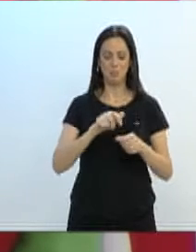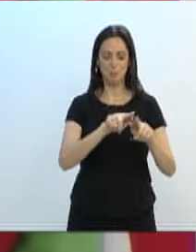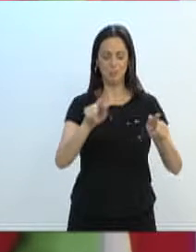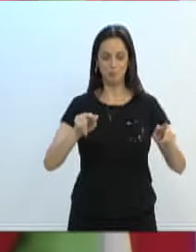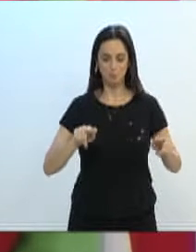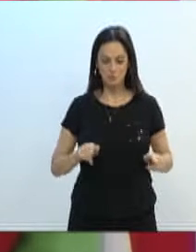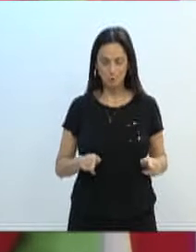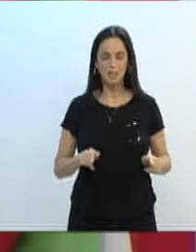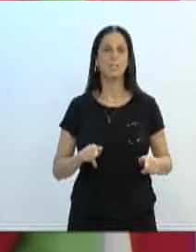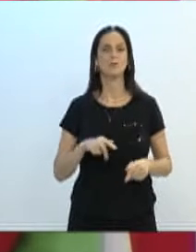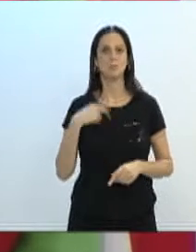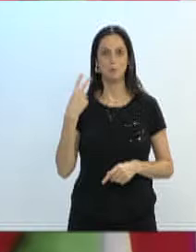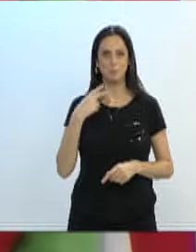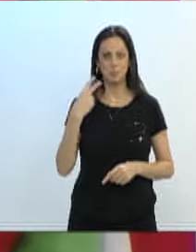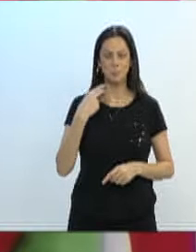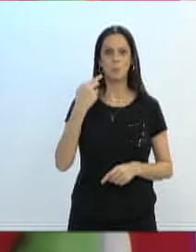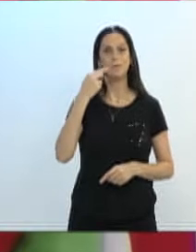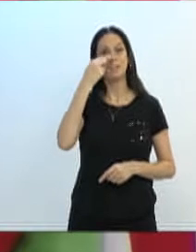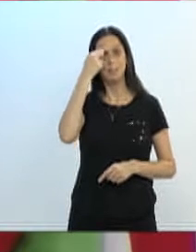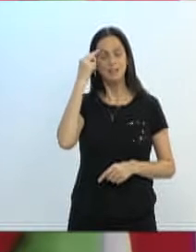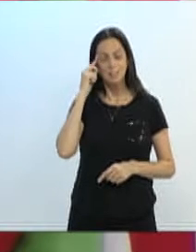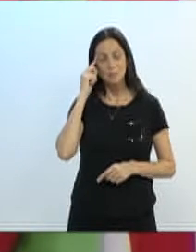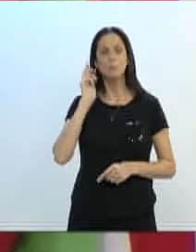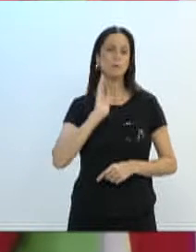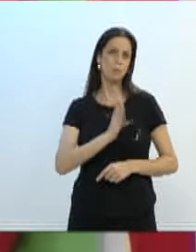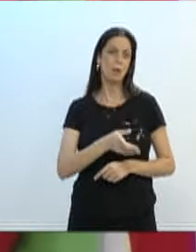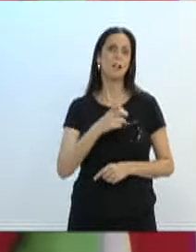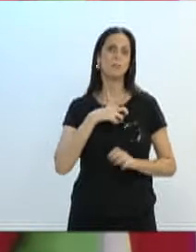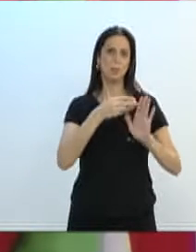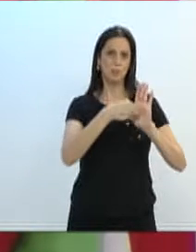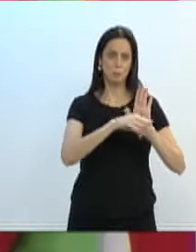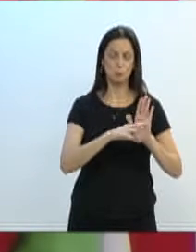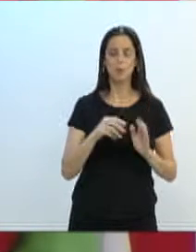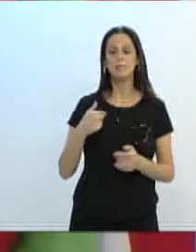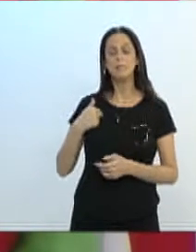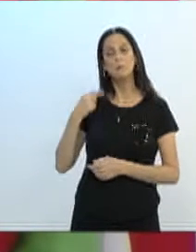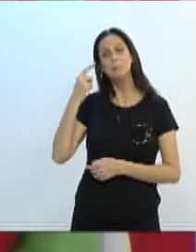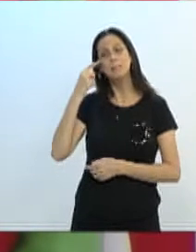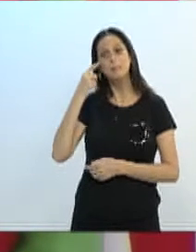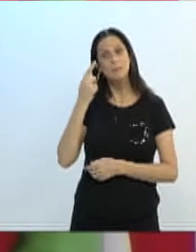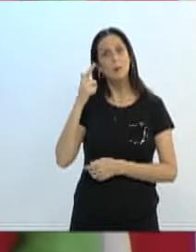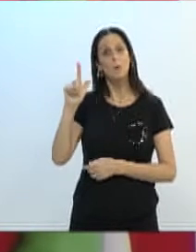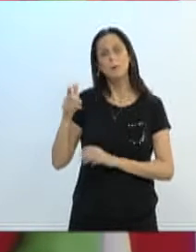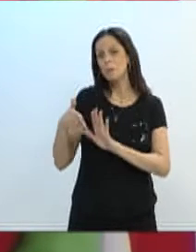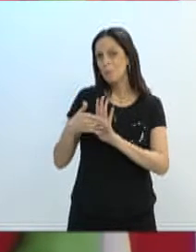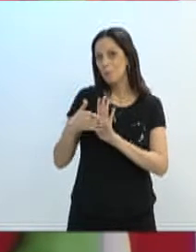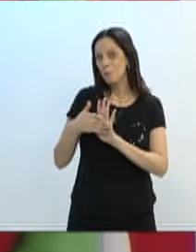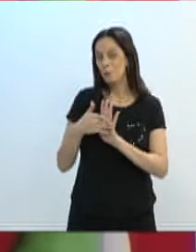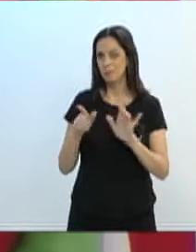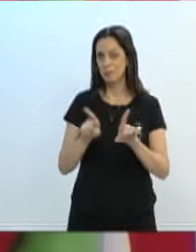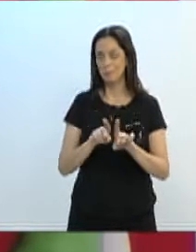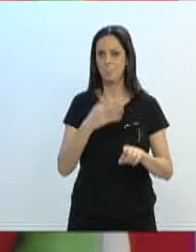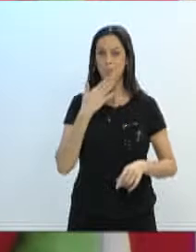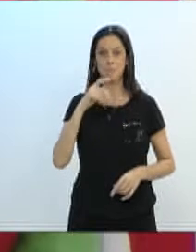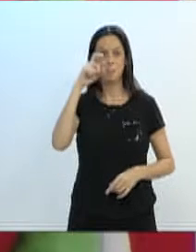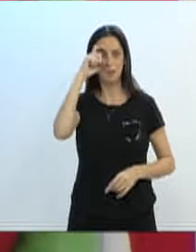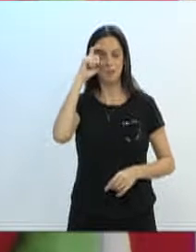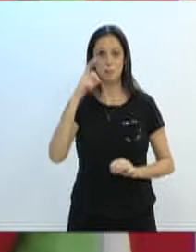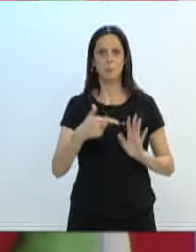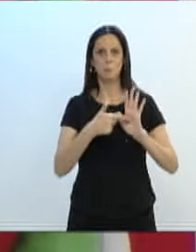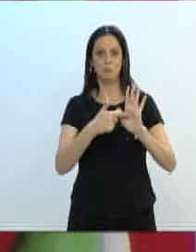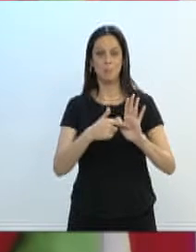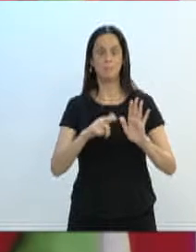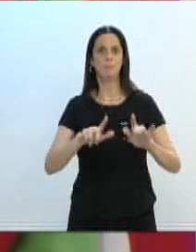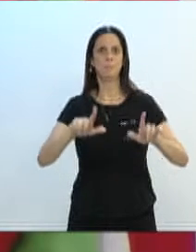Ito, também estou propondo algumas indicações um pouco diferentes, vou falar delas hoje. Eu queria pedir para o Ari colocar a imagem 1